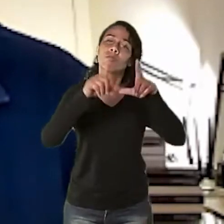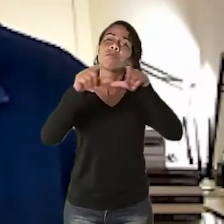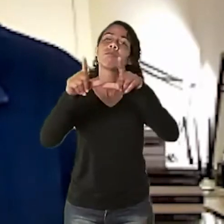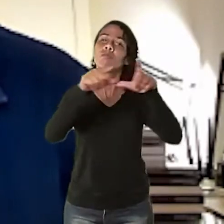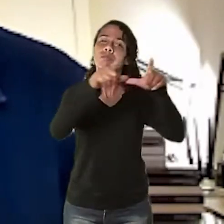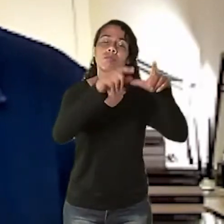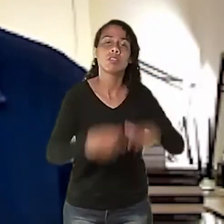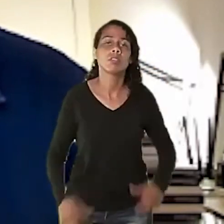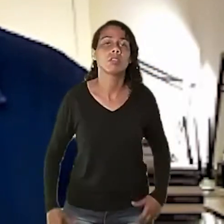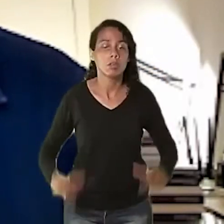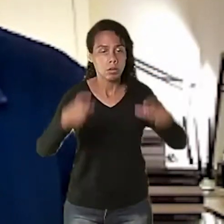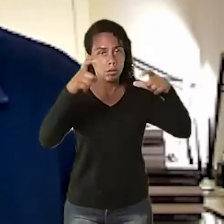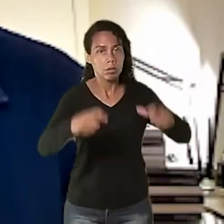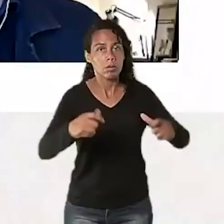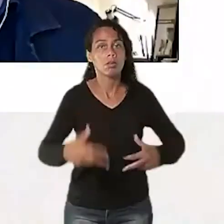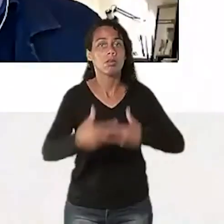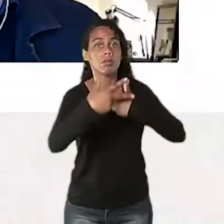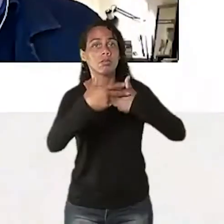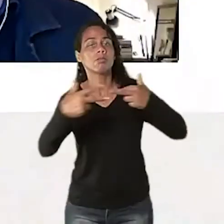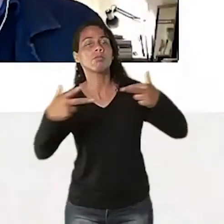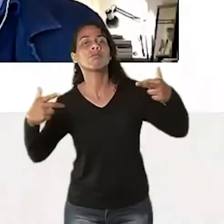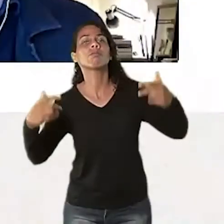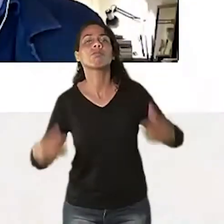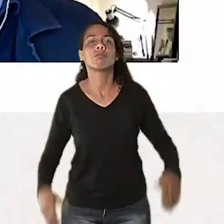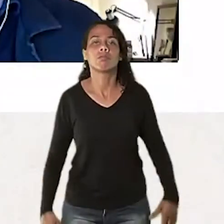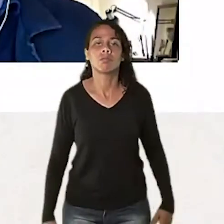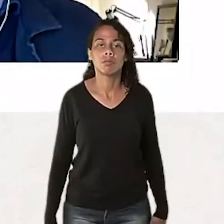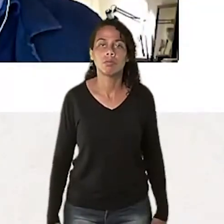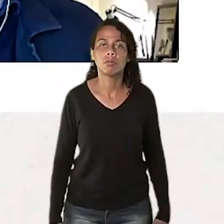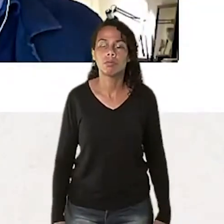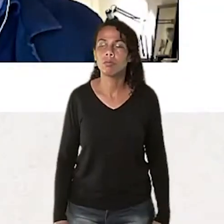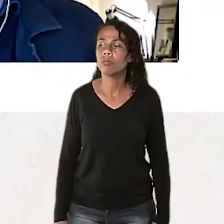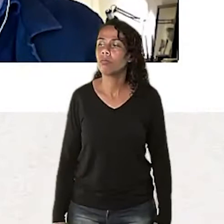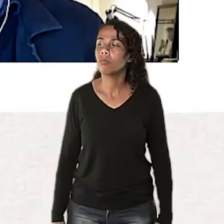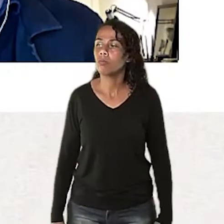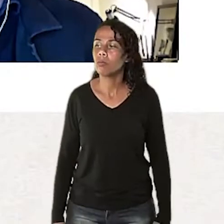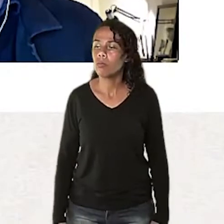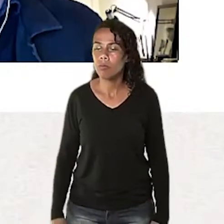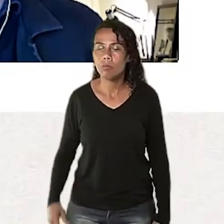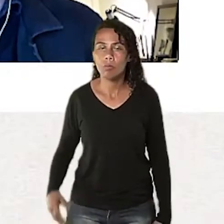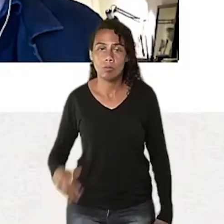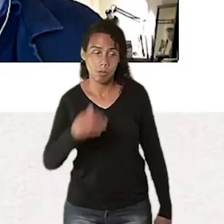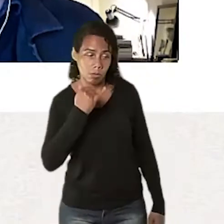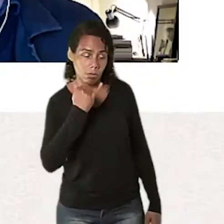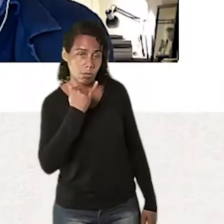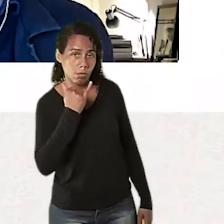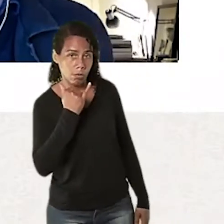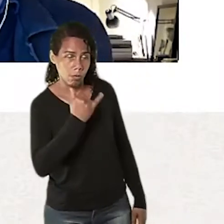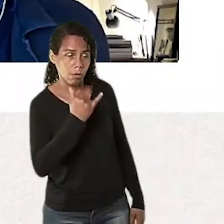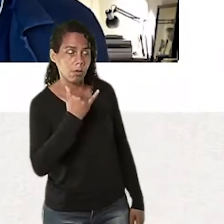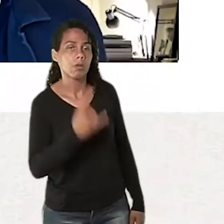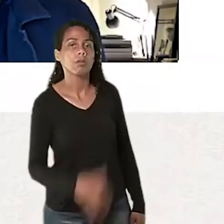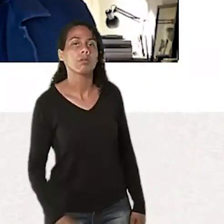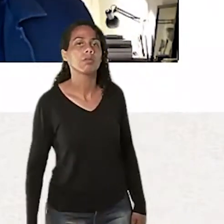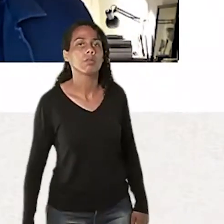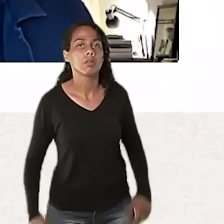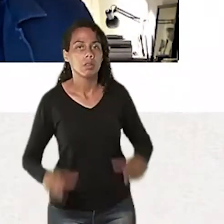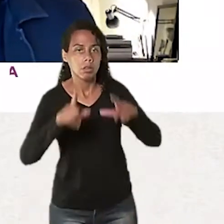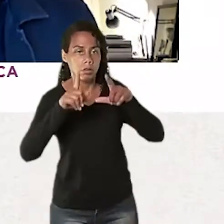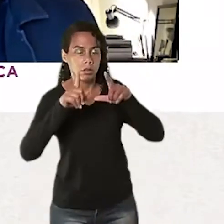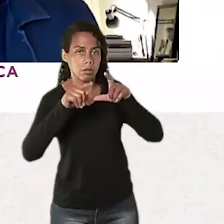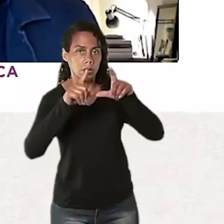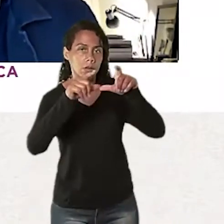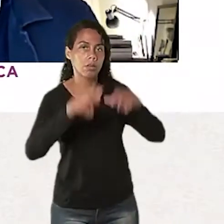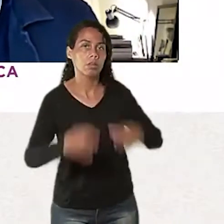programa de tradução e tudo isso que a gente sabe. Não só a coisa da própria viagem se vai acontecer,